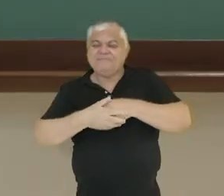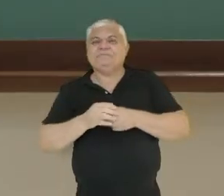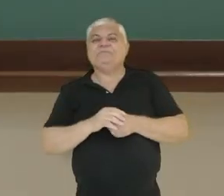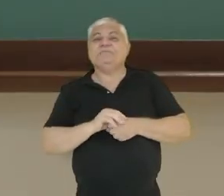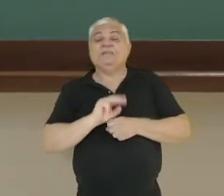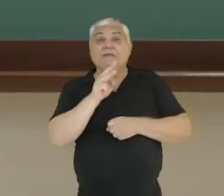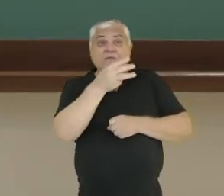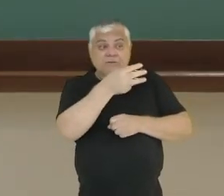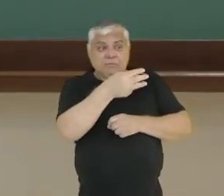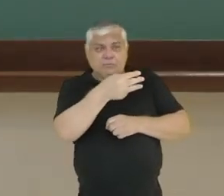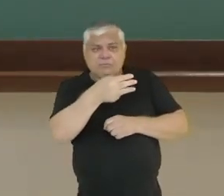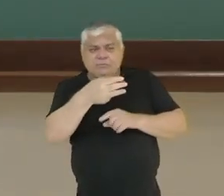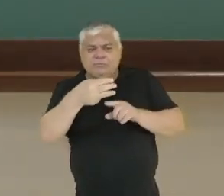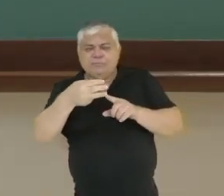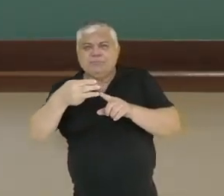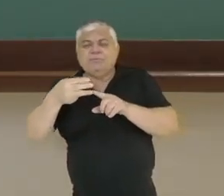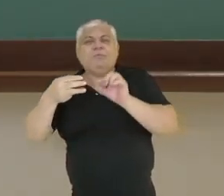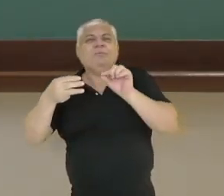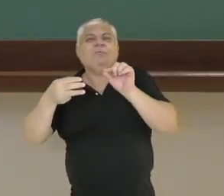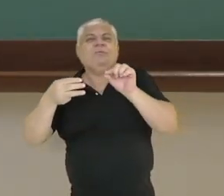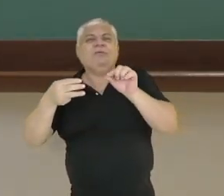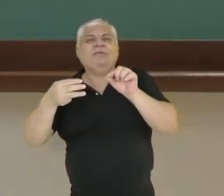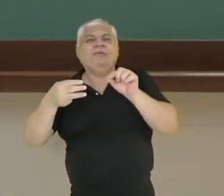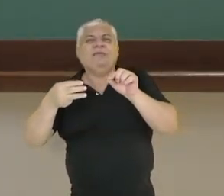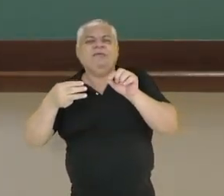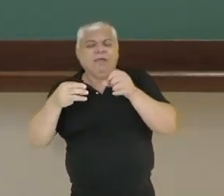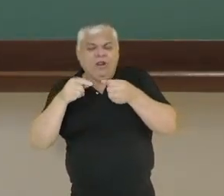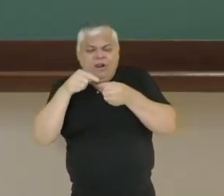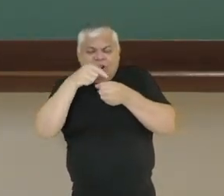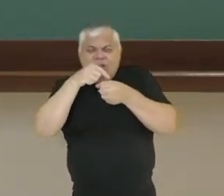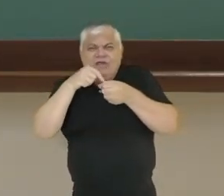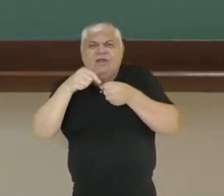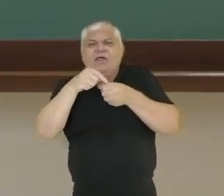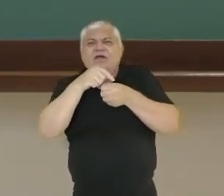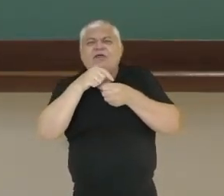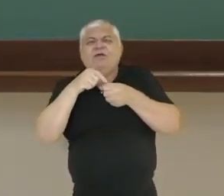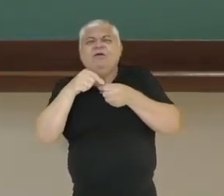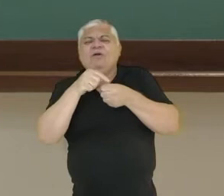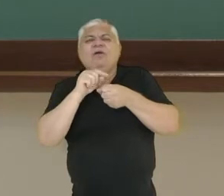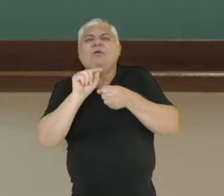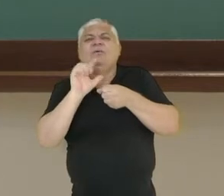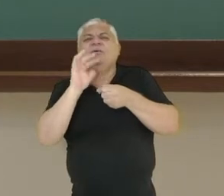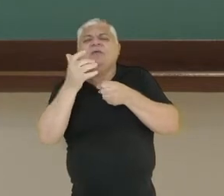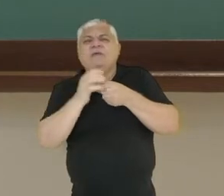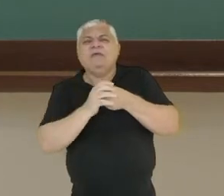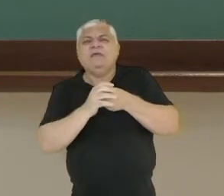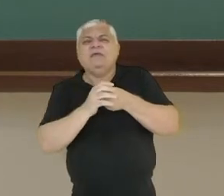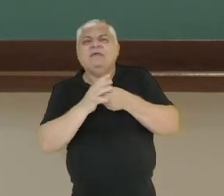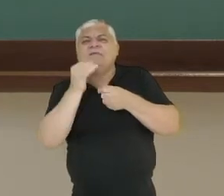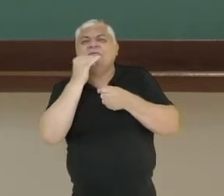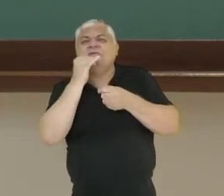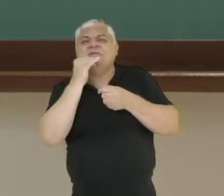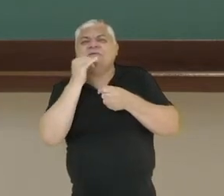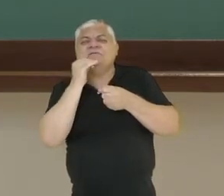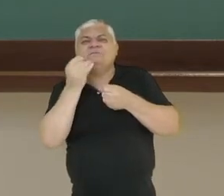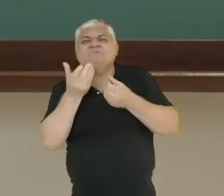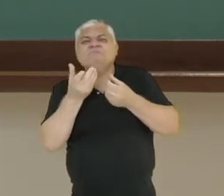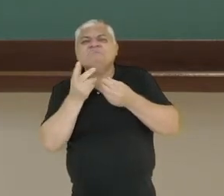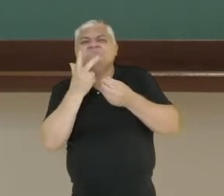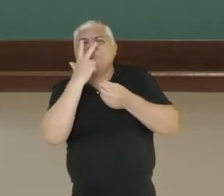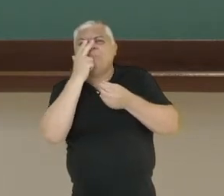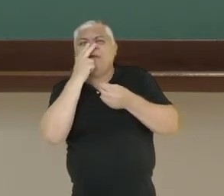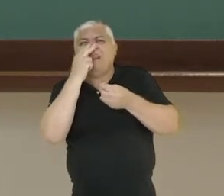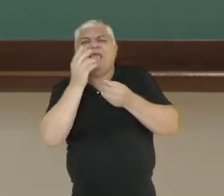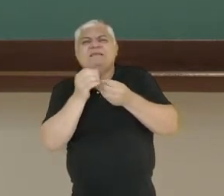semana também começa a formar nesse embriãozinho assim, os primeiros, como se fossem umas